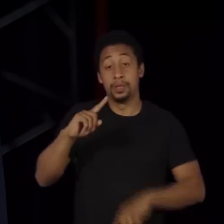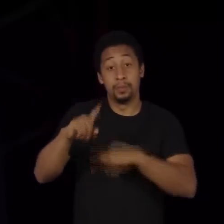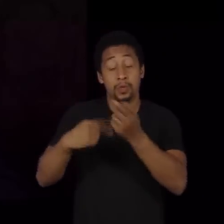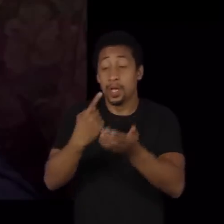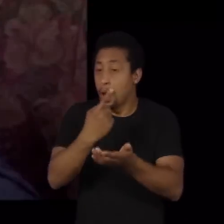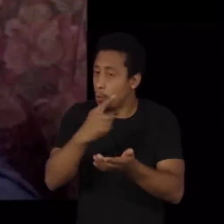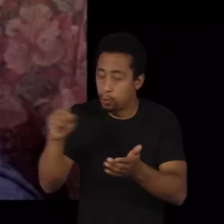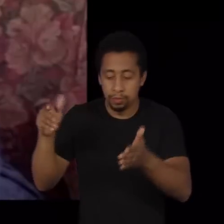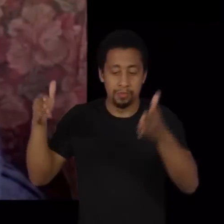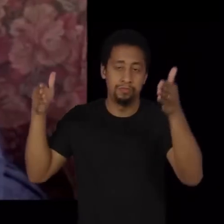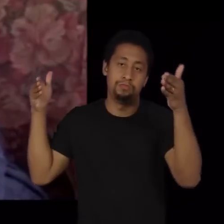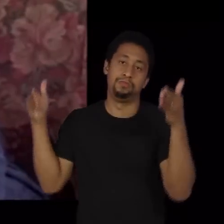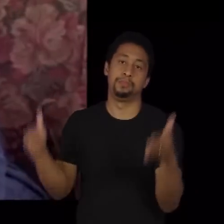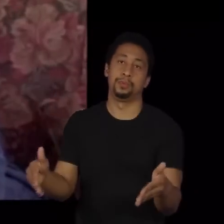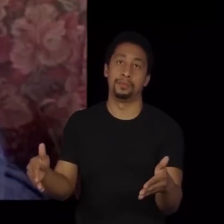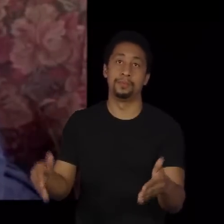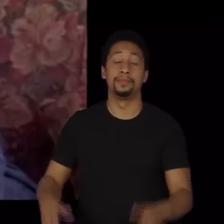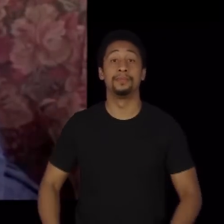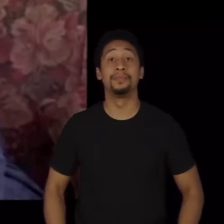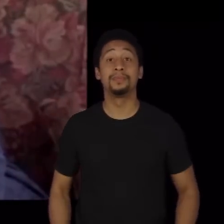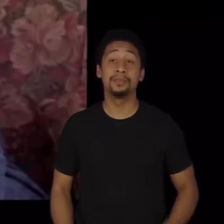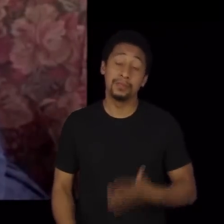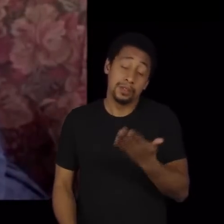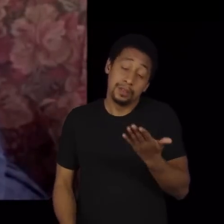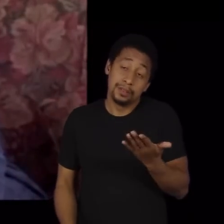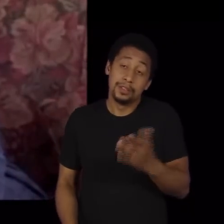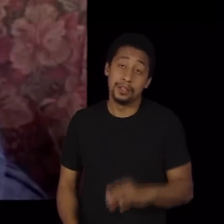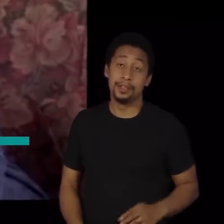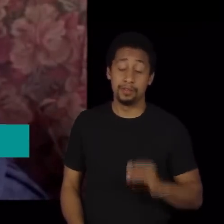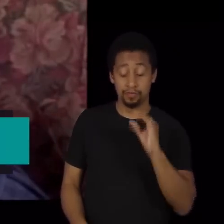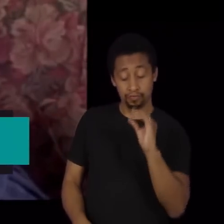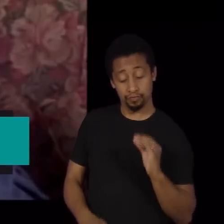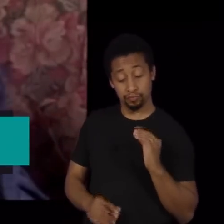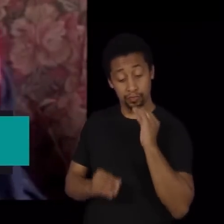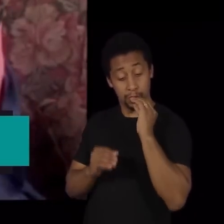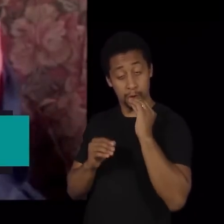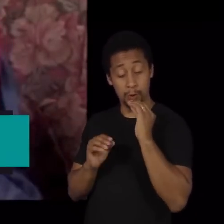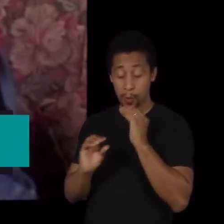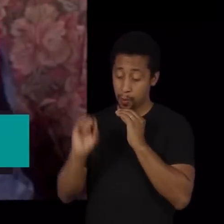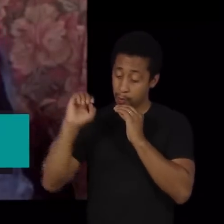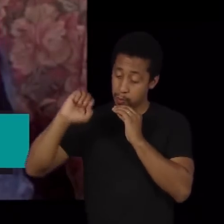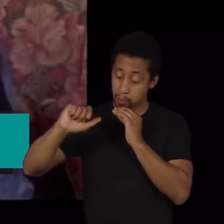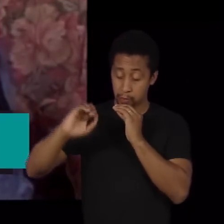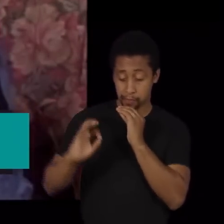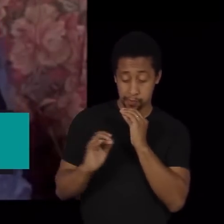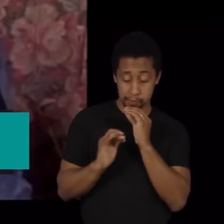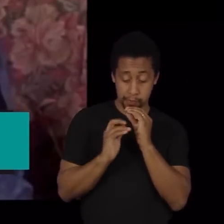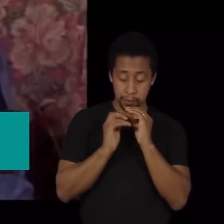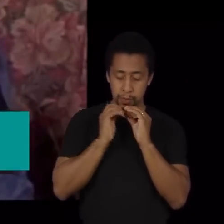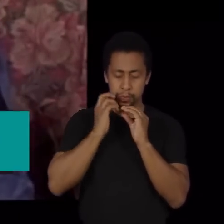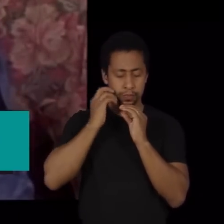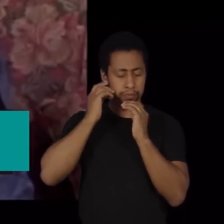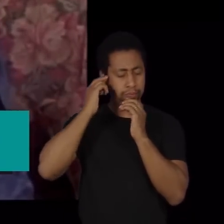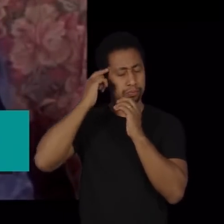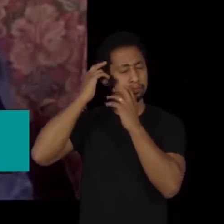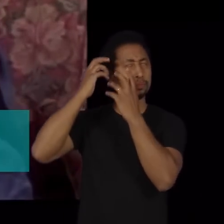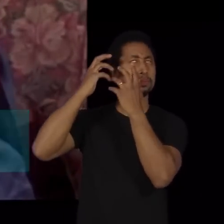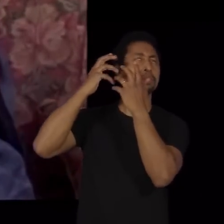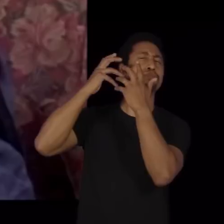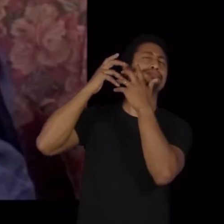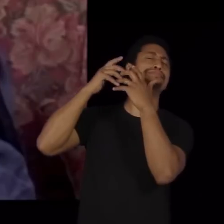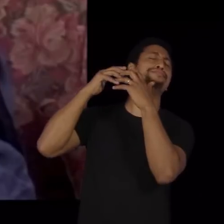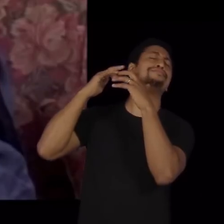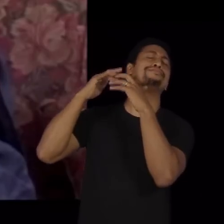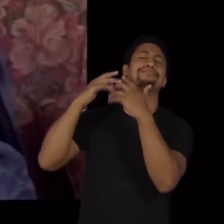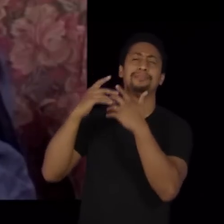definitiva. Você dá um tapa na pantera, como a gente chama, dá um tapa na pantera, porque está tudo quieto, assim, a pantera está quieta, de repente dá um tapa, pá,